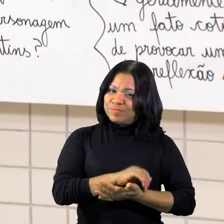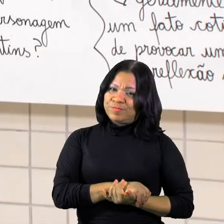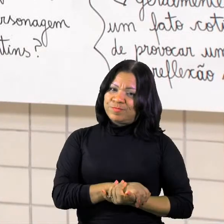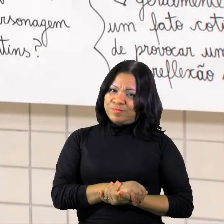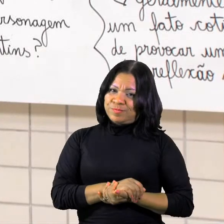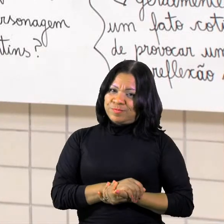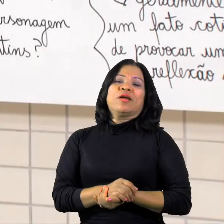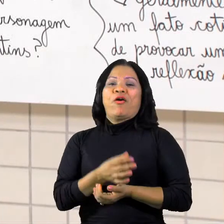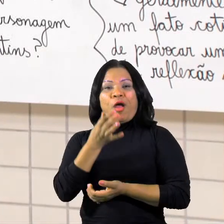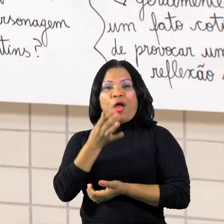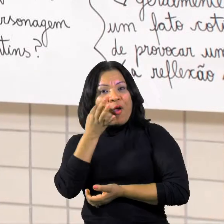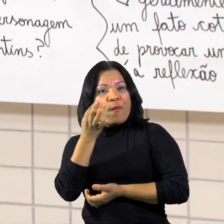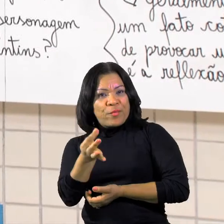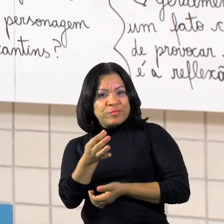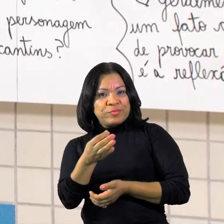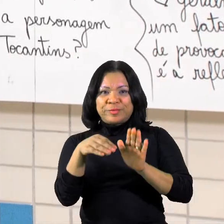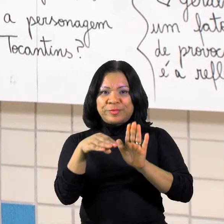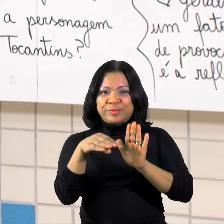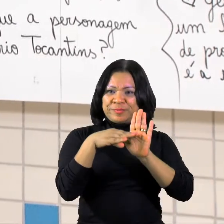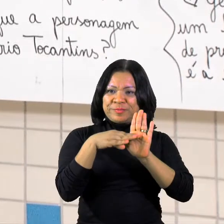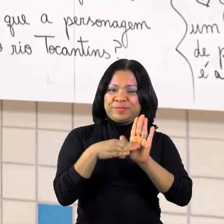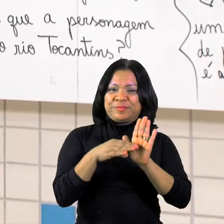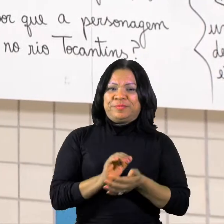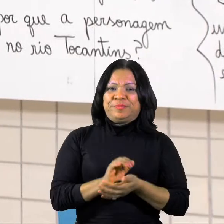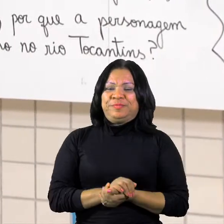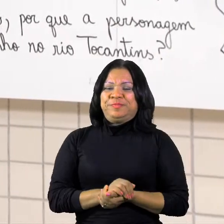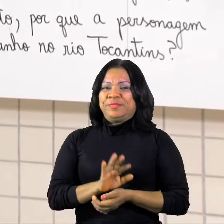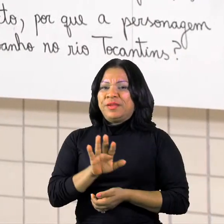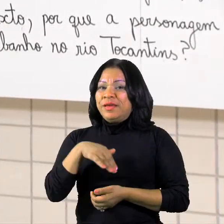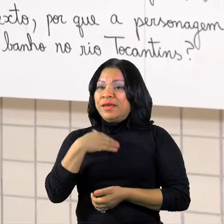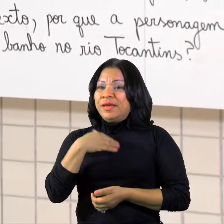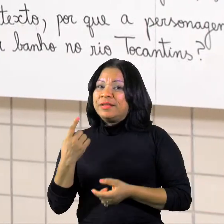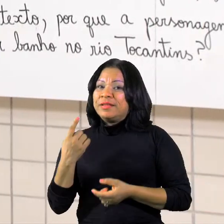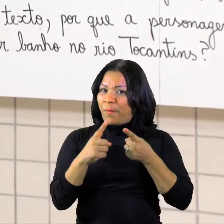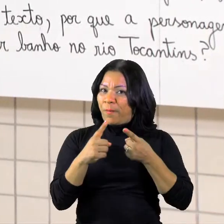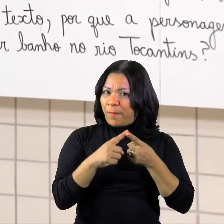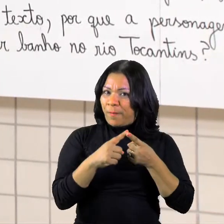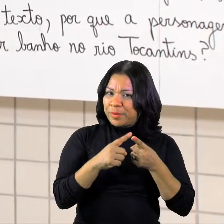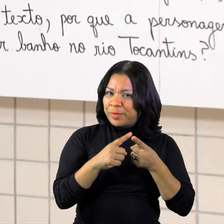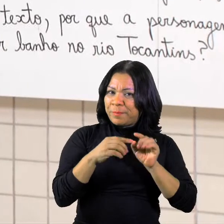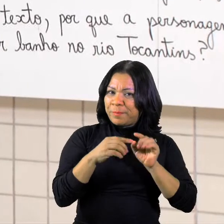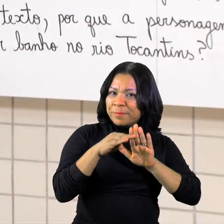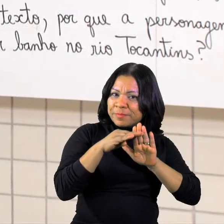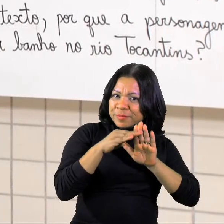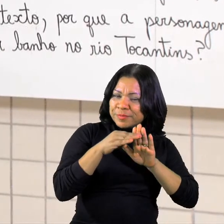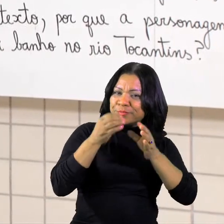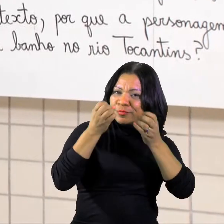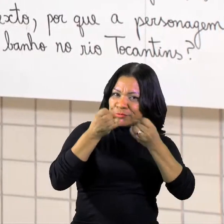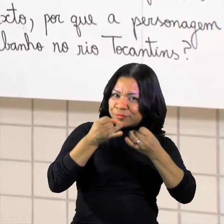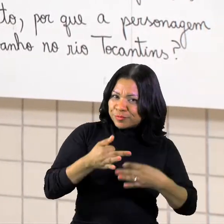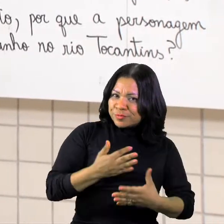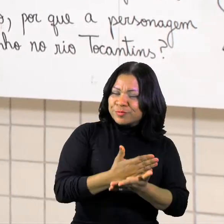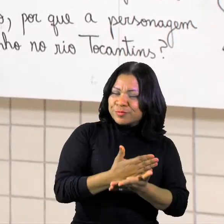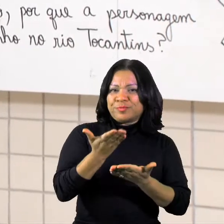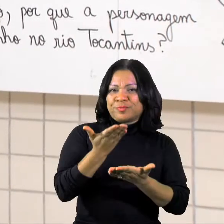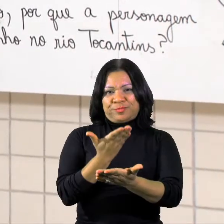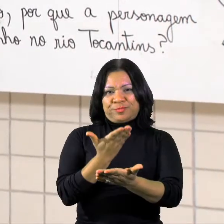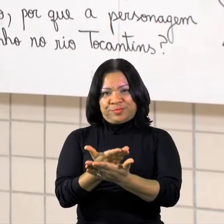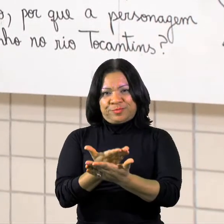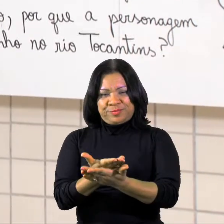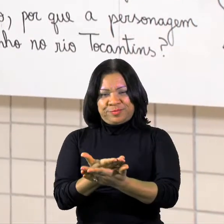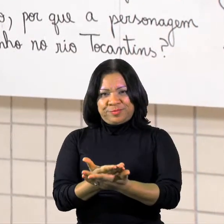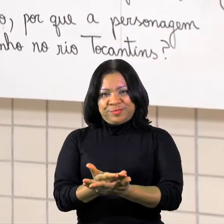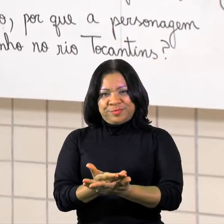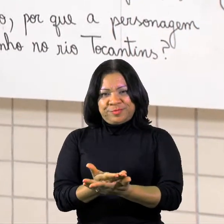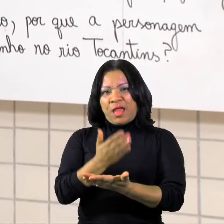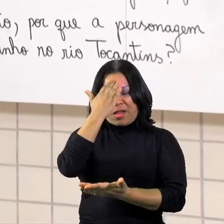mais algumas questões? Então, a primeira questão que eu disse no início dessa teleaula, eu acredito que vocês já estão com ela na